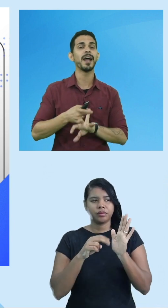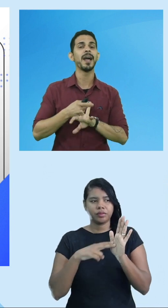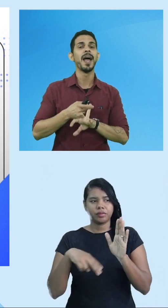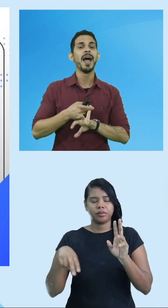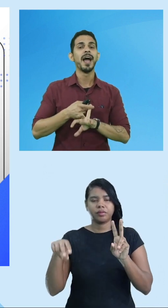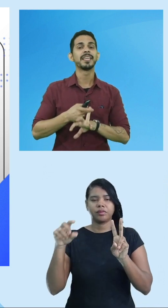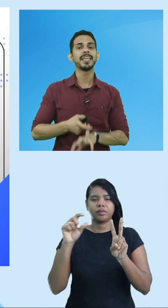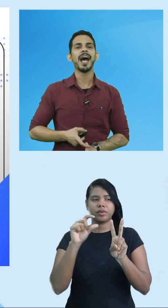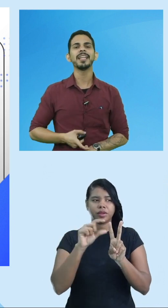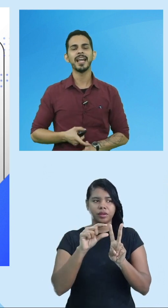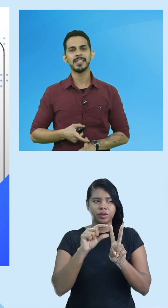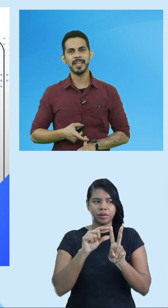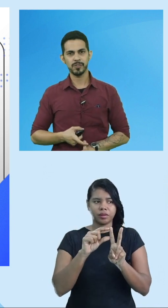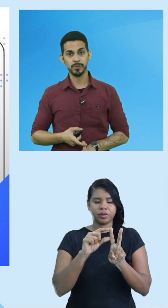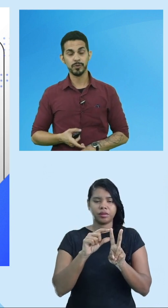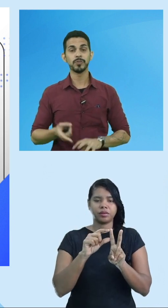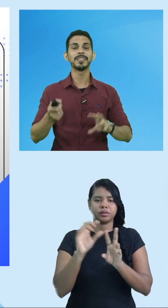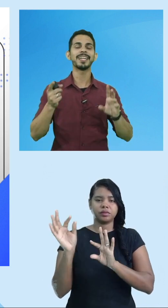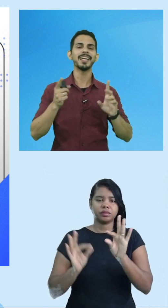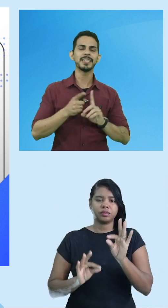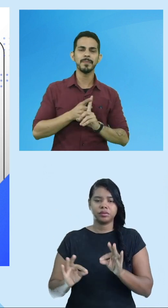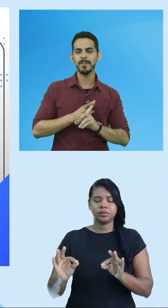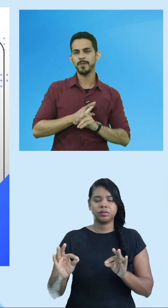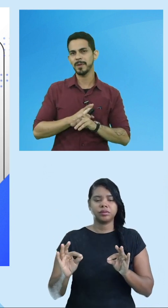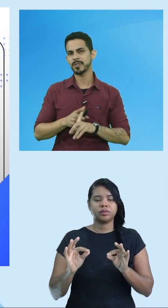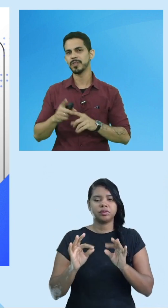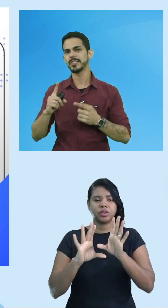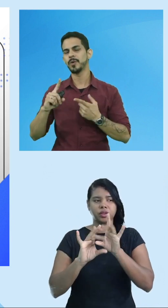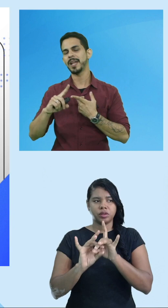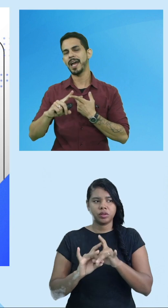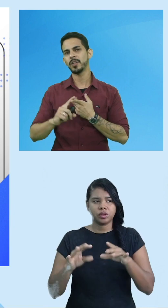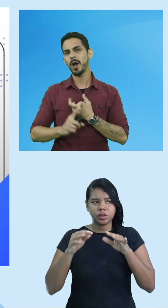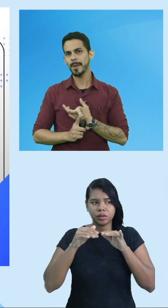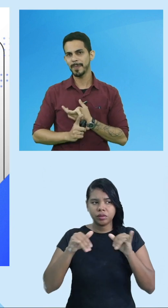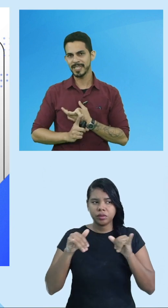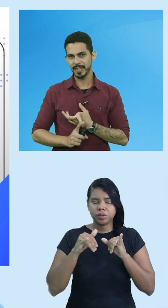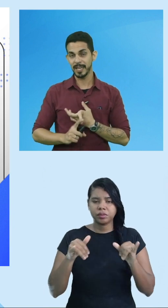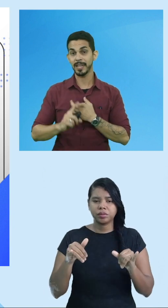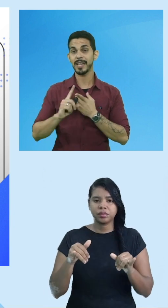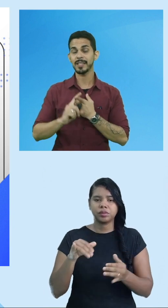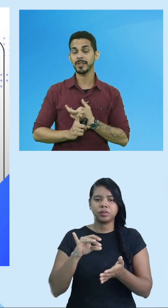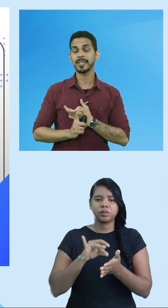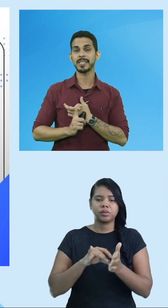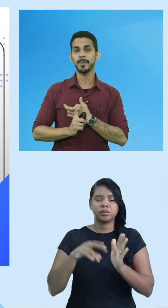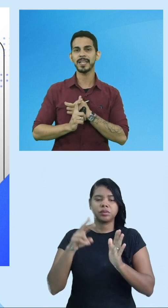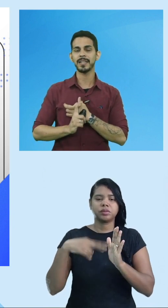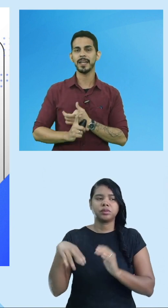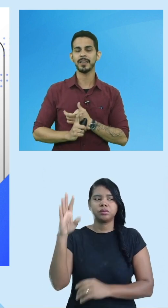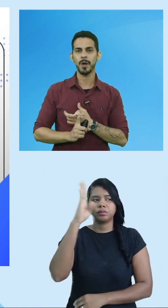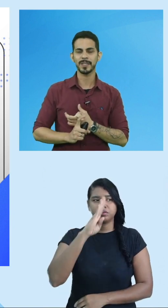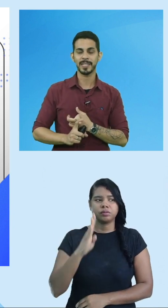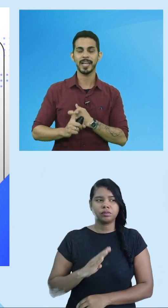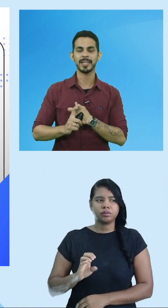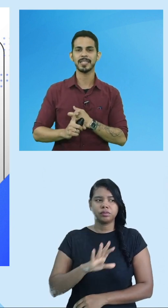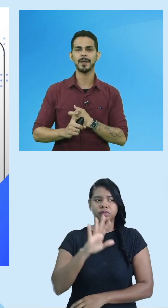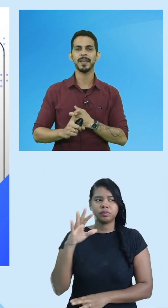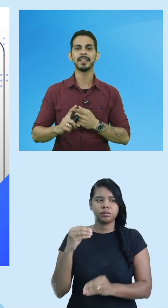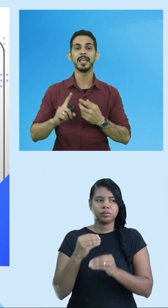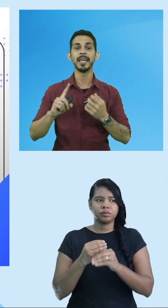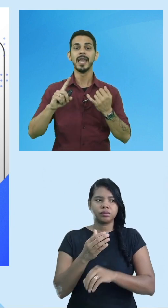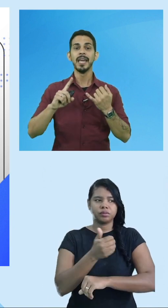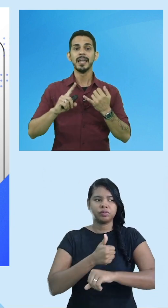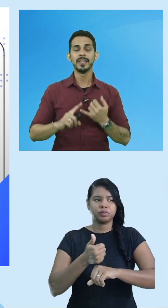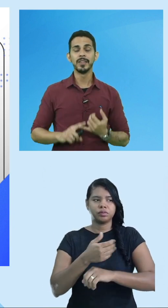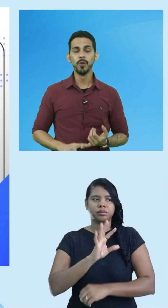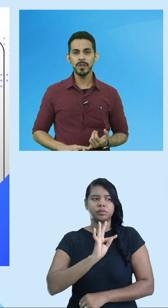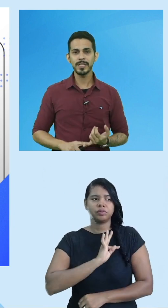servem para guiar a análise de assunto. Traz também informações sobre a norma brasileira da Associação Brasileira de Normas Técnicas, a